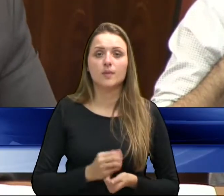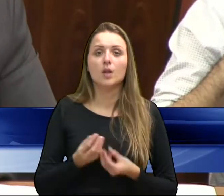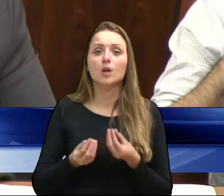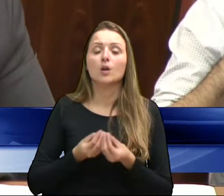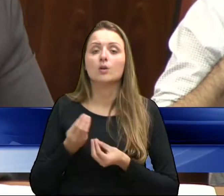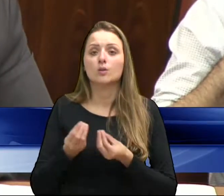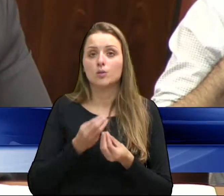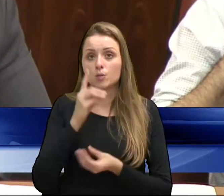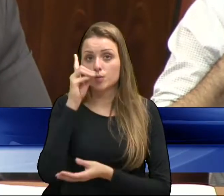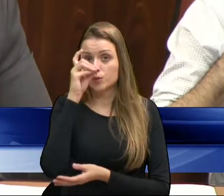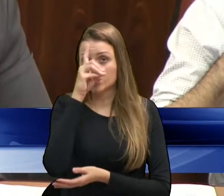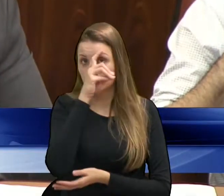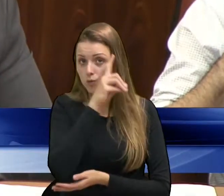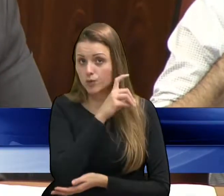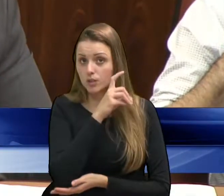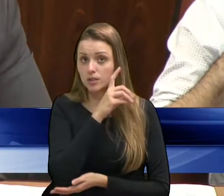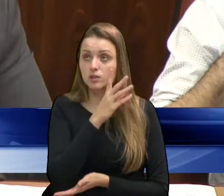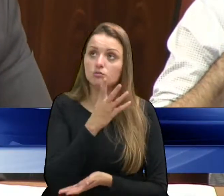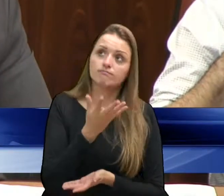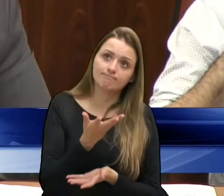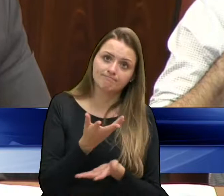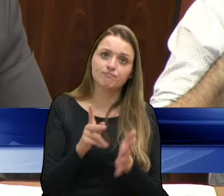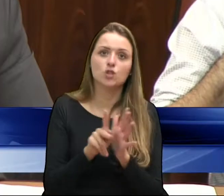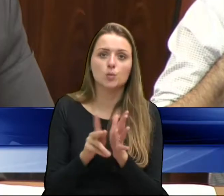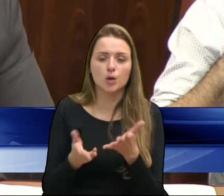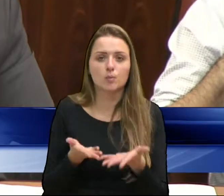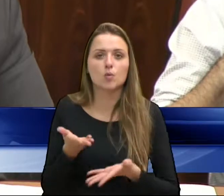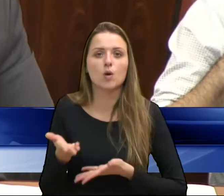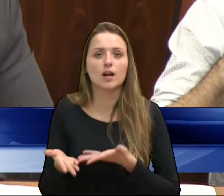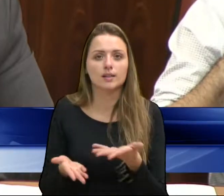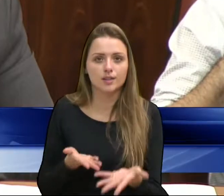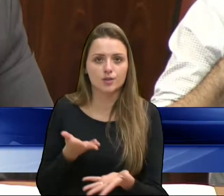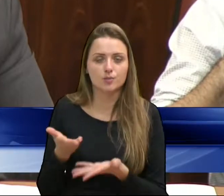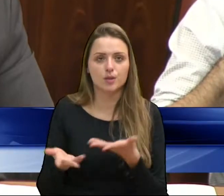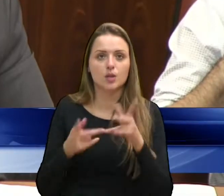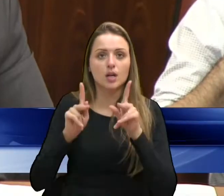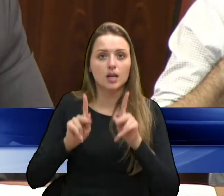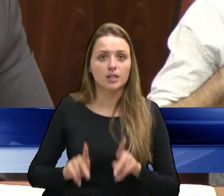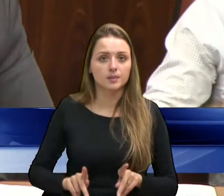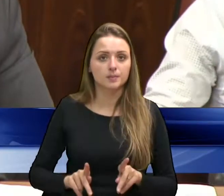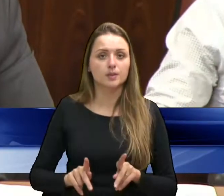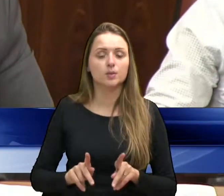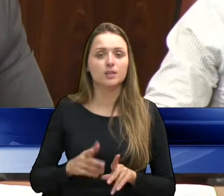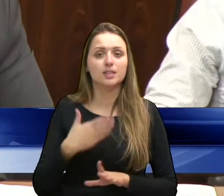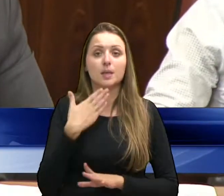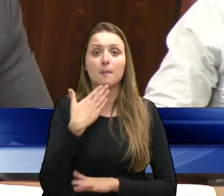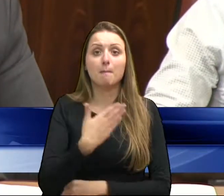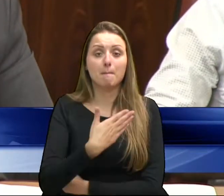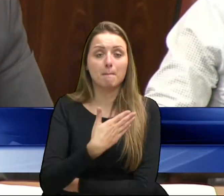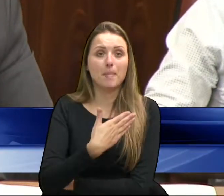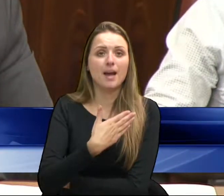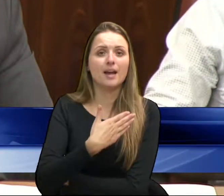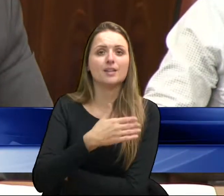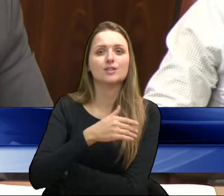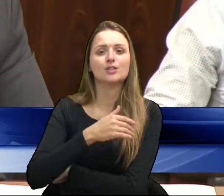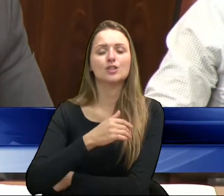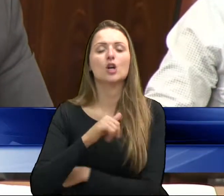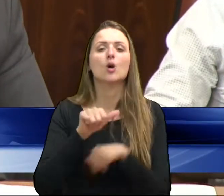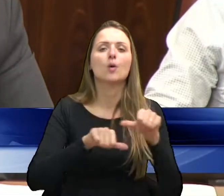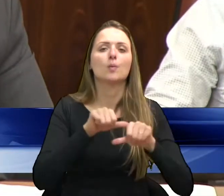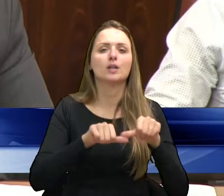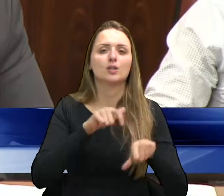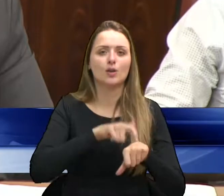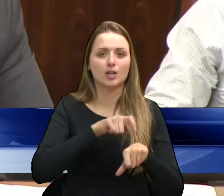dificuldade, inclusive em atender a questões dos usuários que solicitam, muitas vezes, uma mudança de itinerário